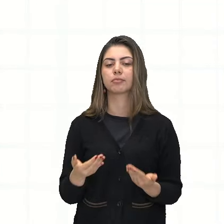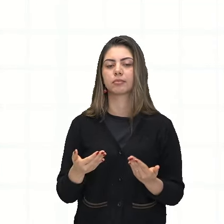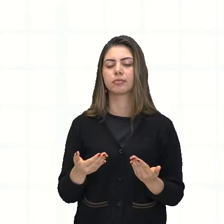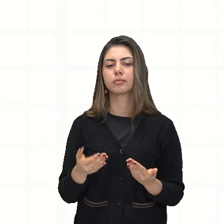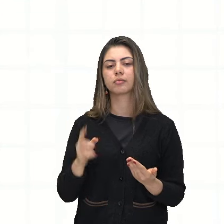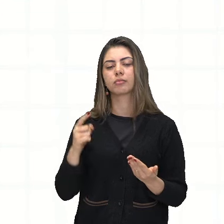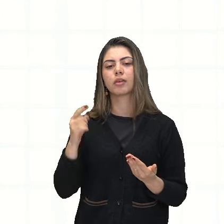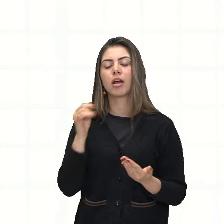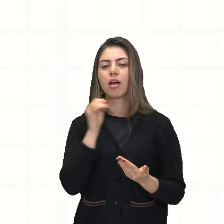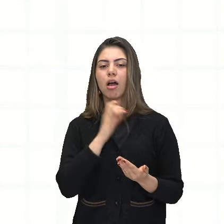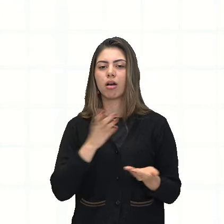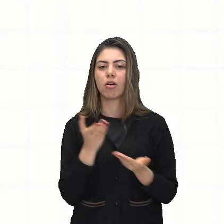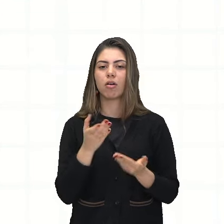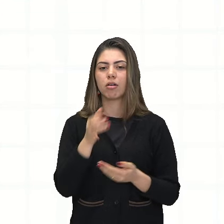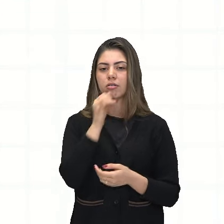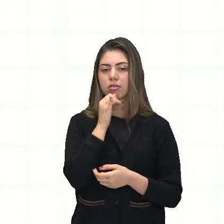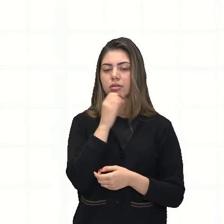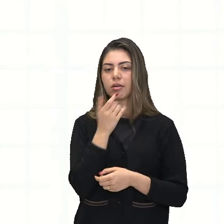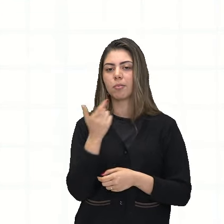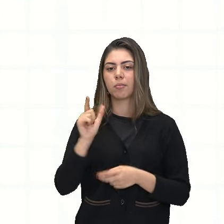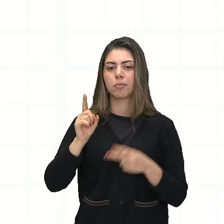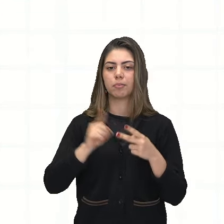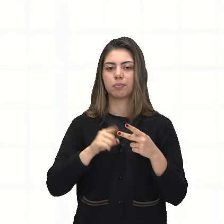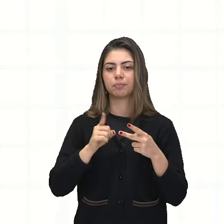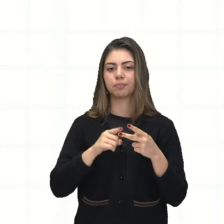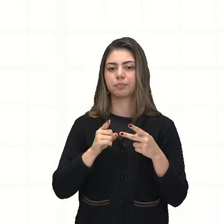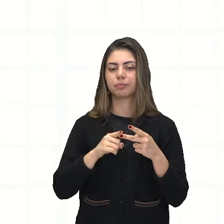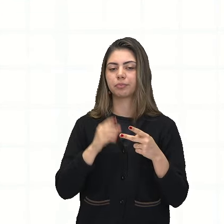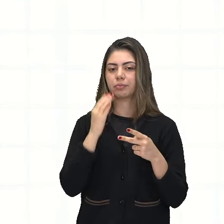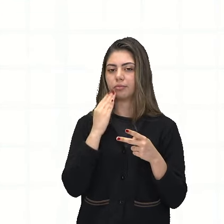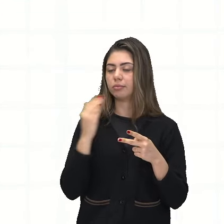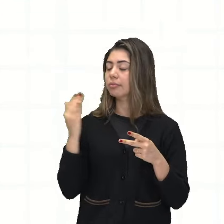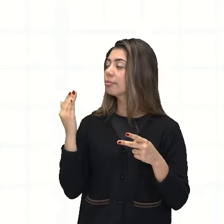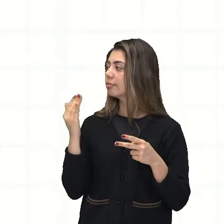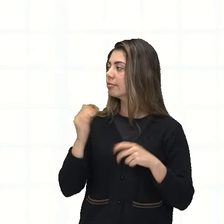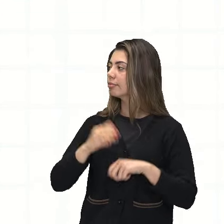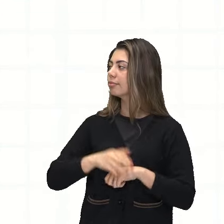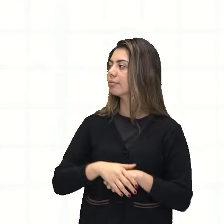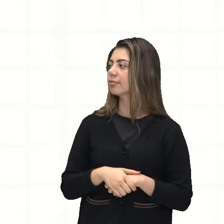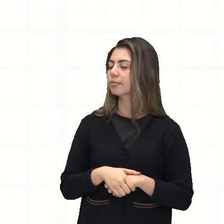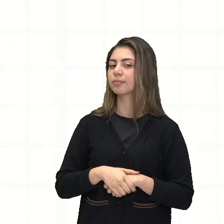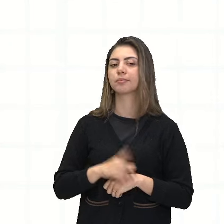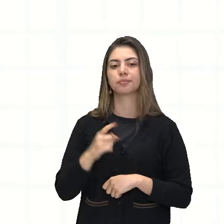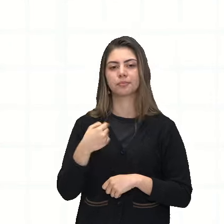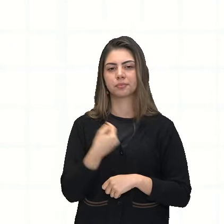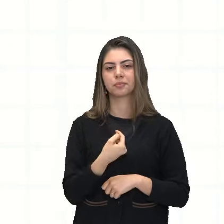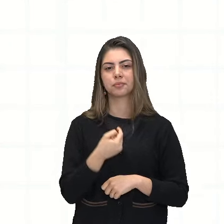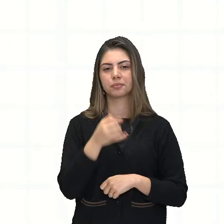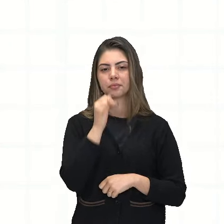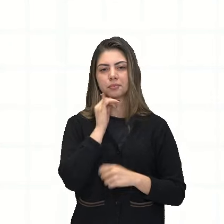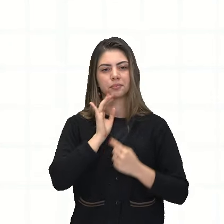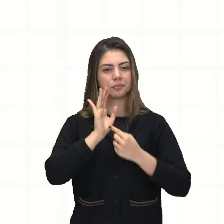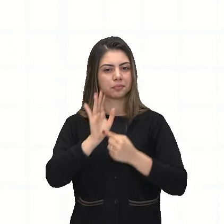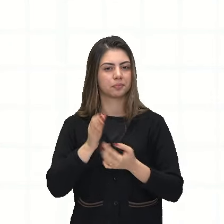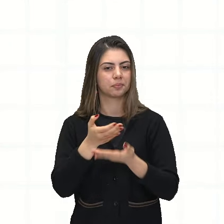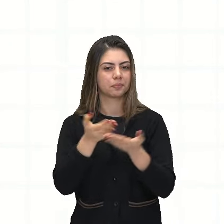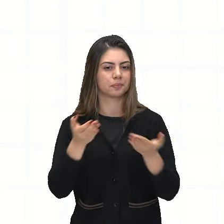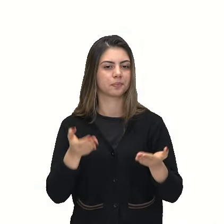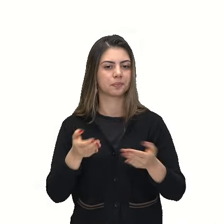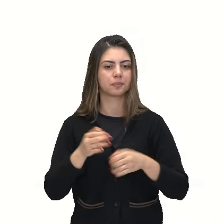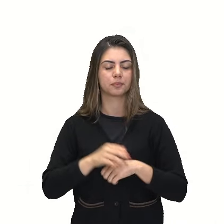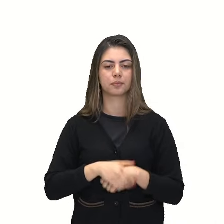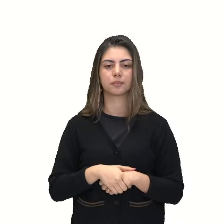gente ver exemplo de além disso, acompanhe aqui no quadro, tá? Vamos ver aqui um exemplo, deixa eu pegar